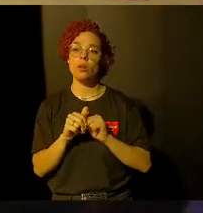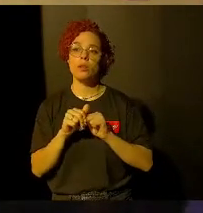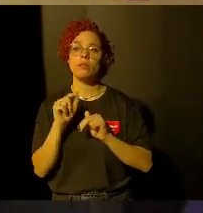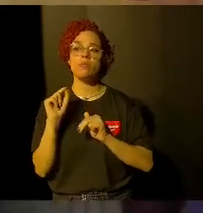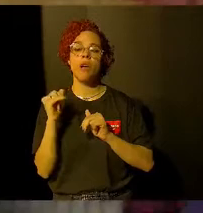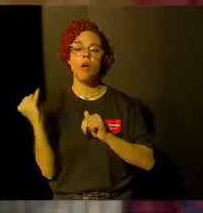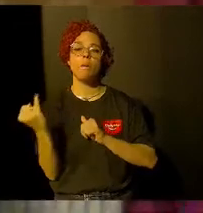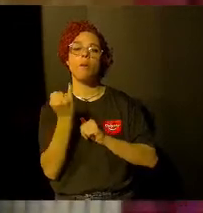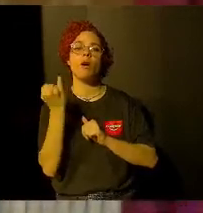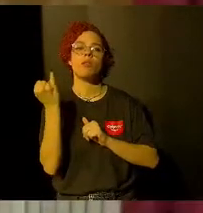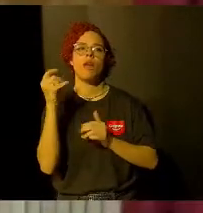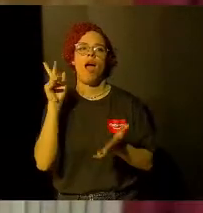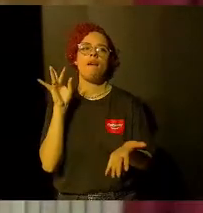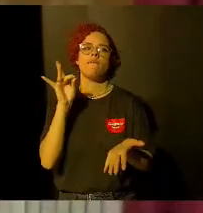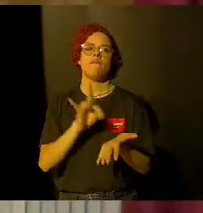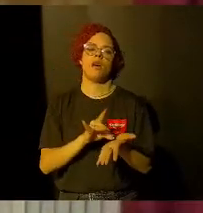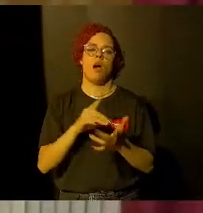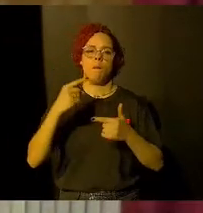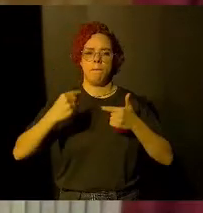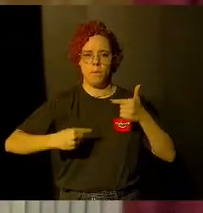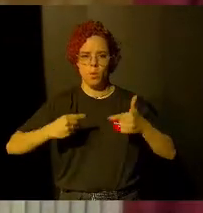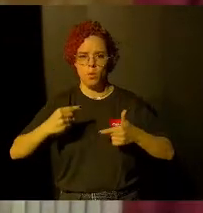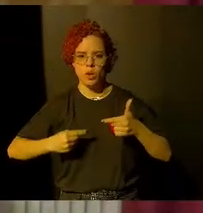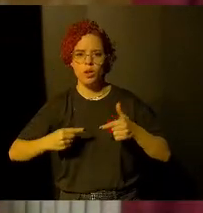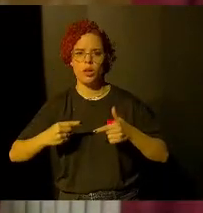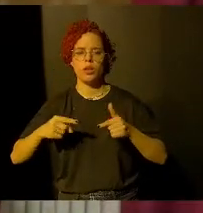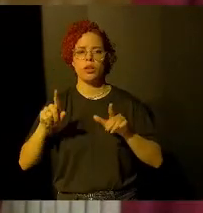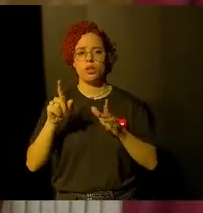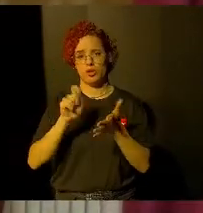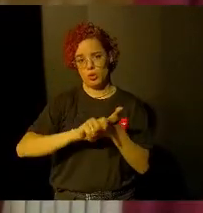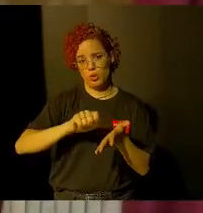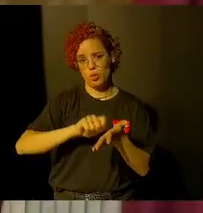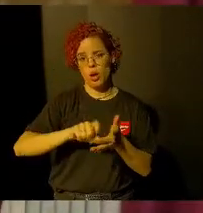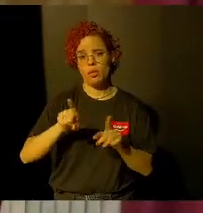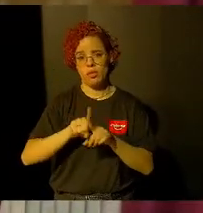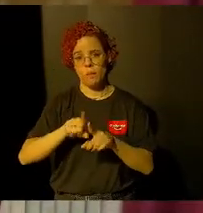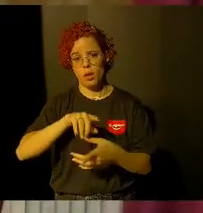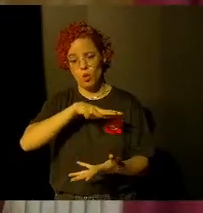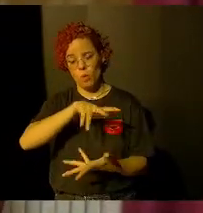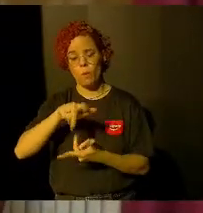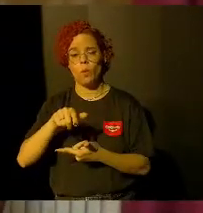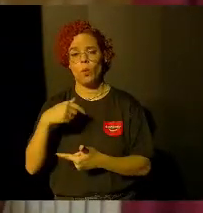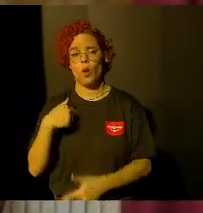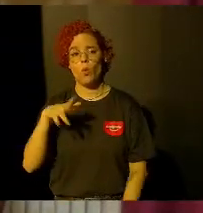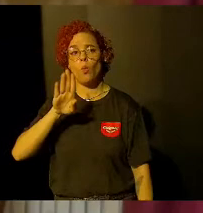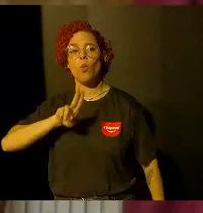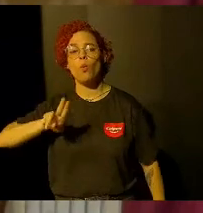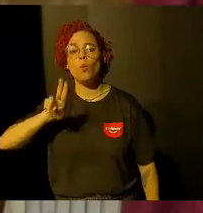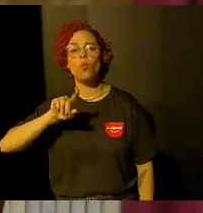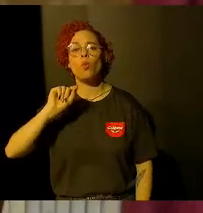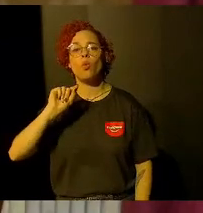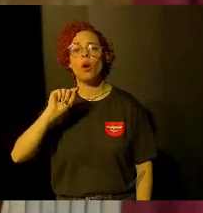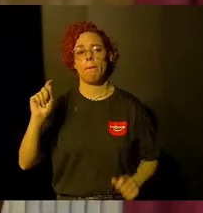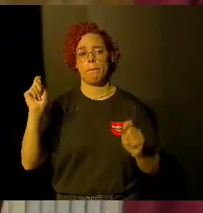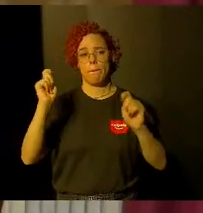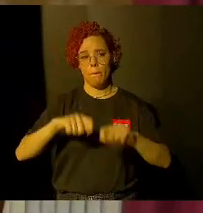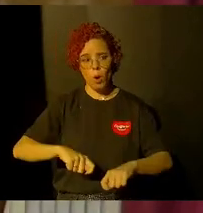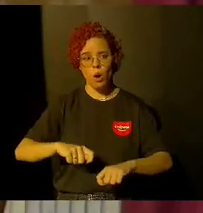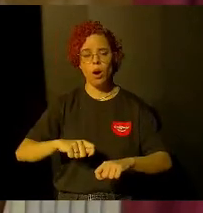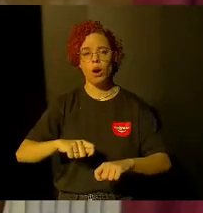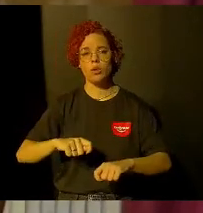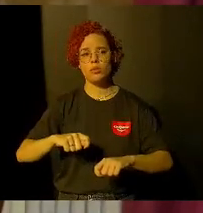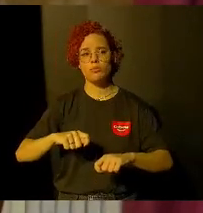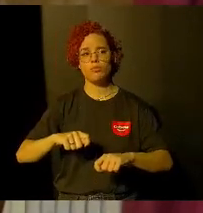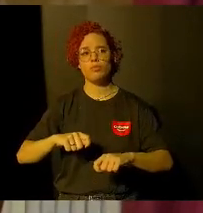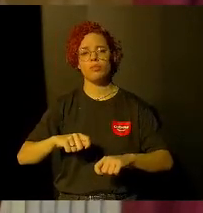importante é essa afirmação política não só como escritora como no mundo porque eu uso essa minha possibilidade de fluidez